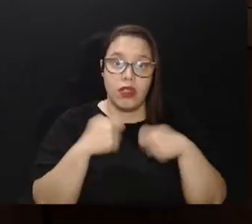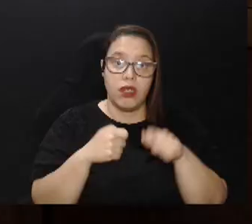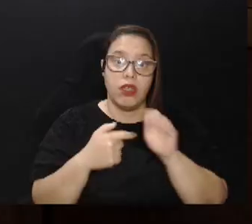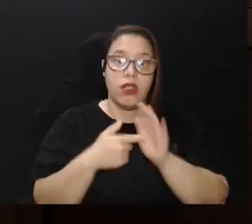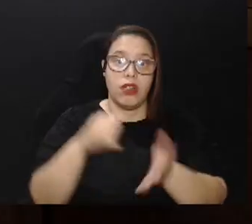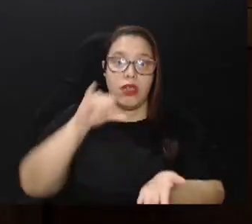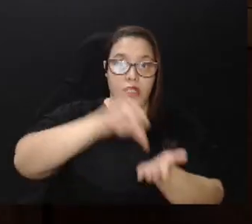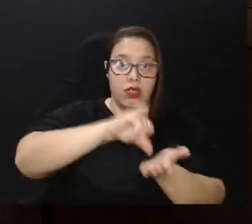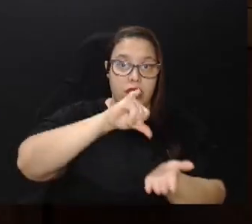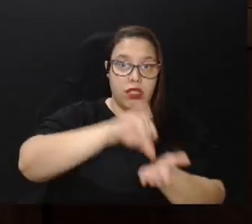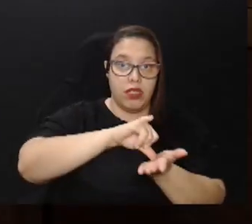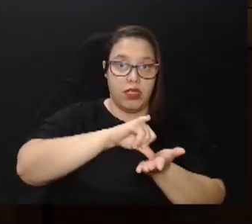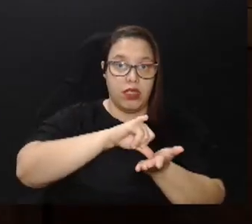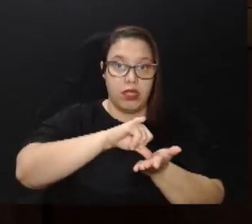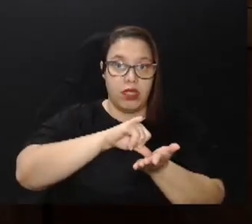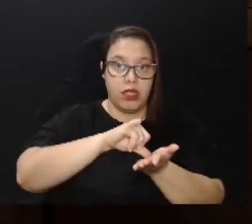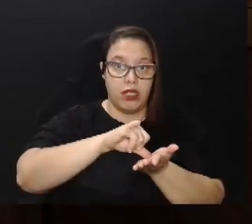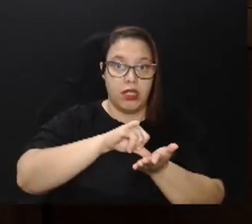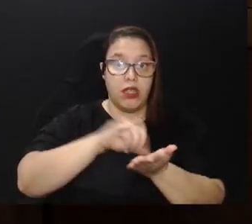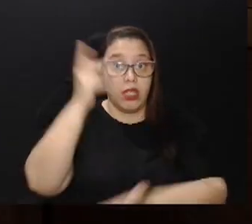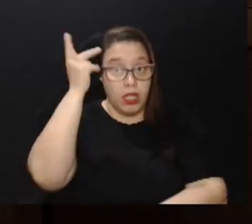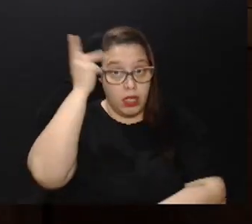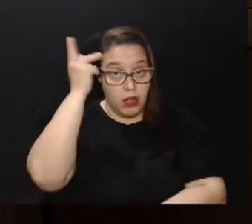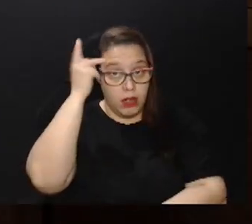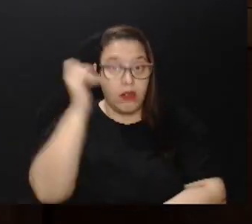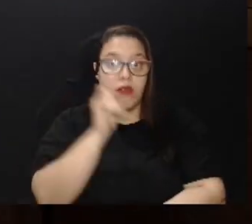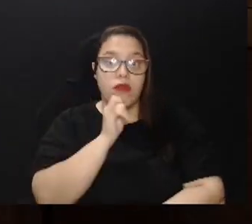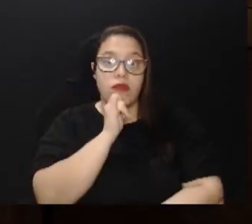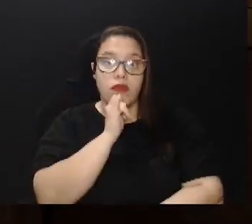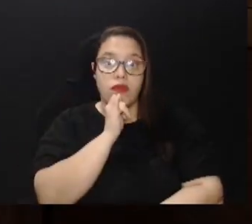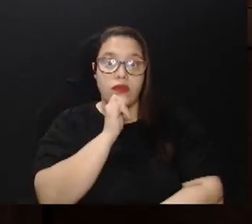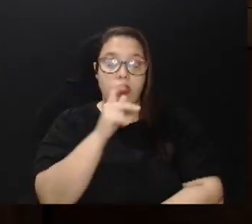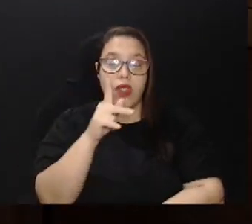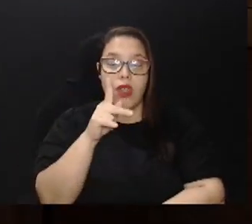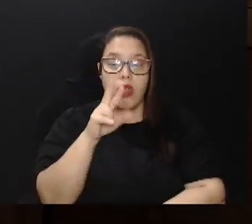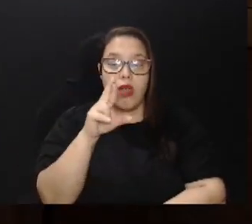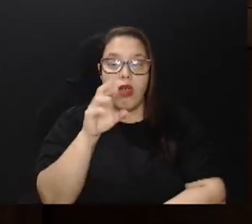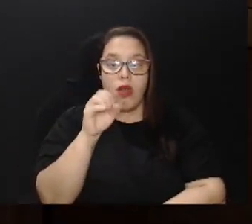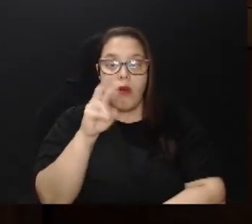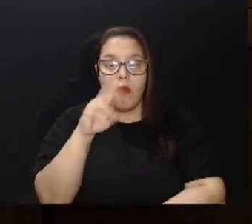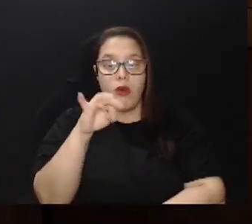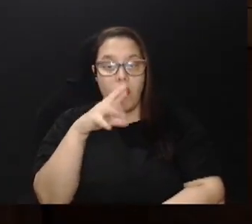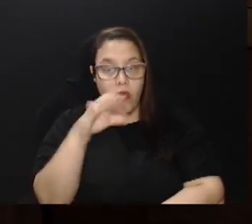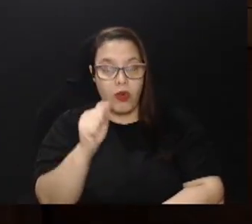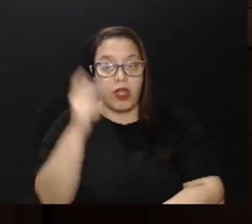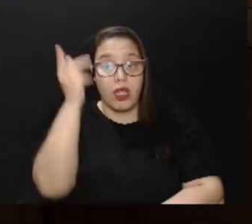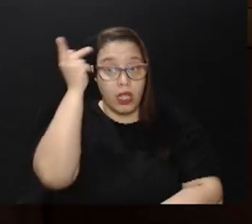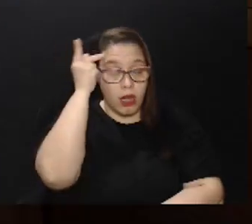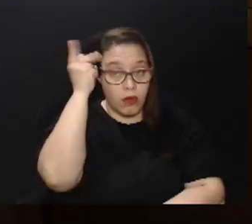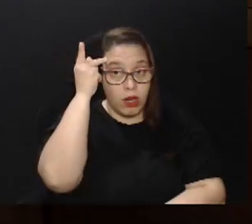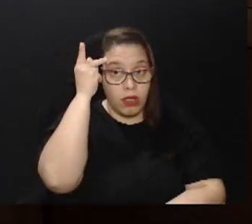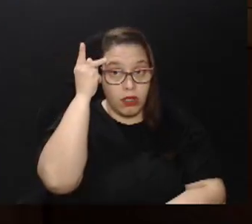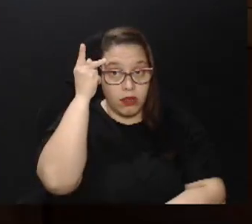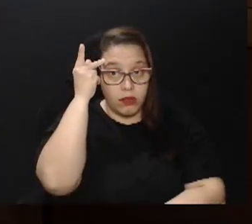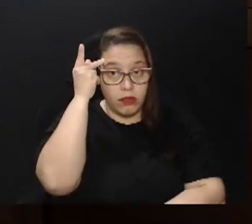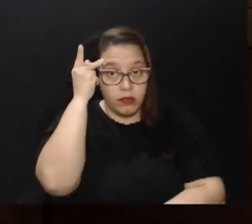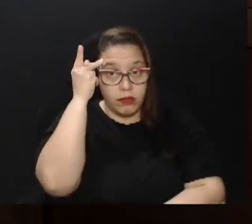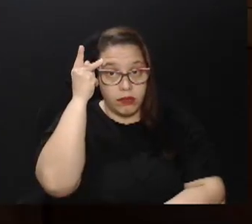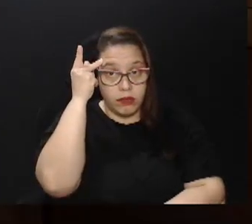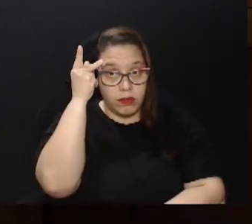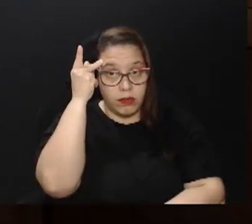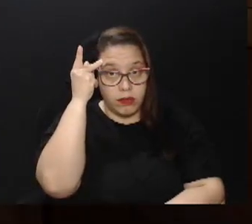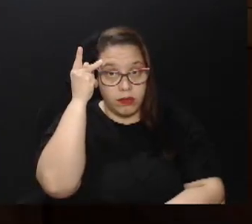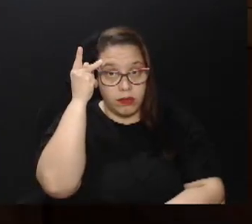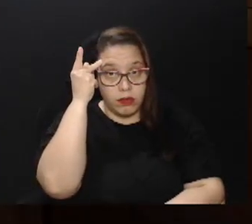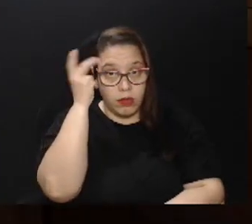da província de São Paulo. Província de São Paulo. Então, isso realmente foi um desastre para